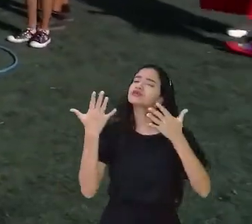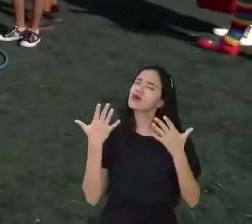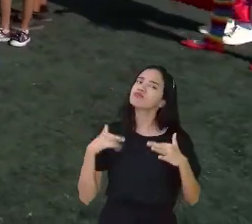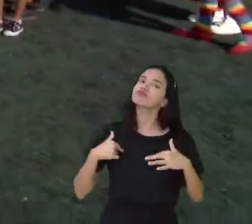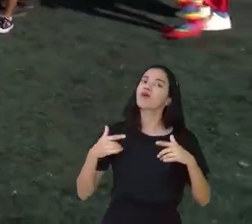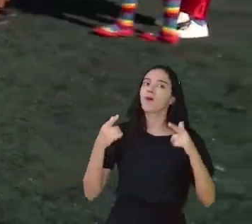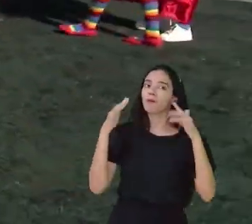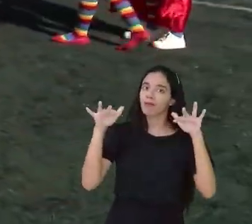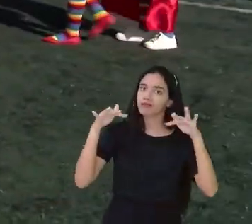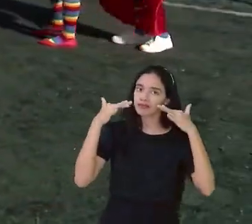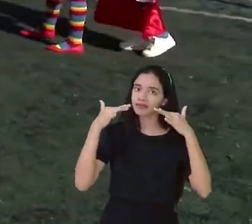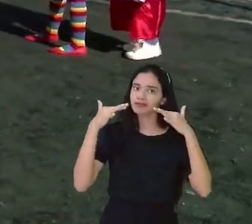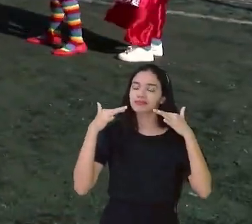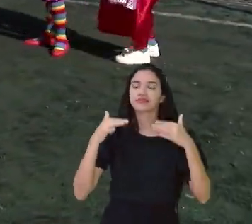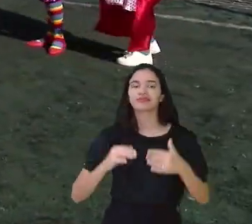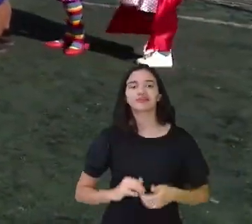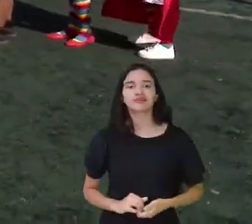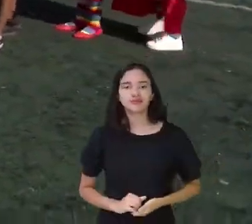Presta atenção.